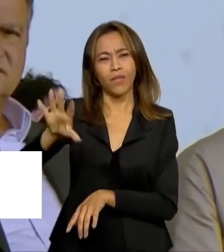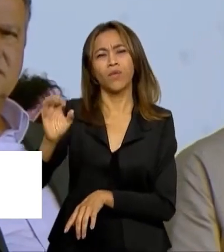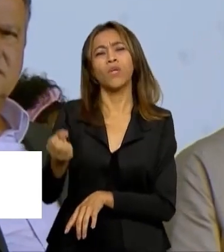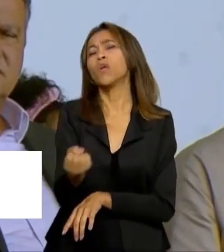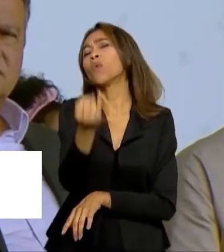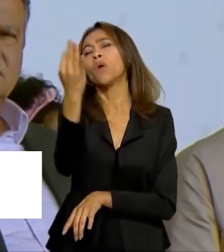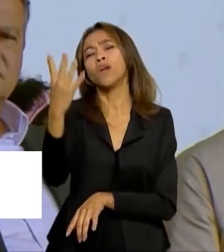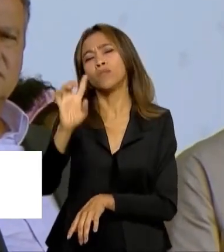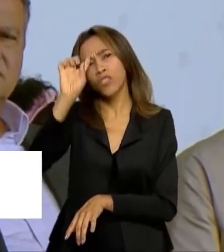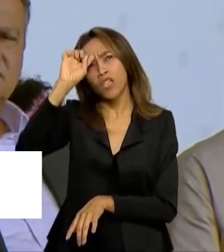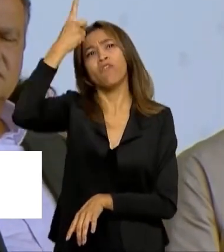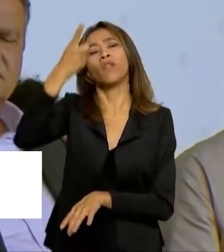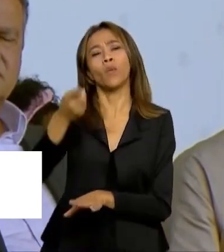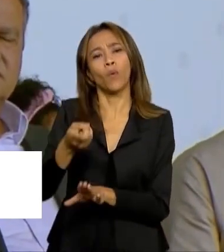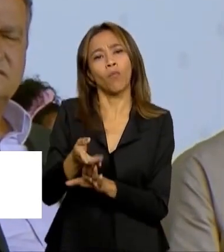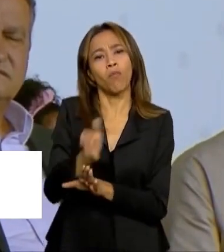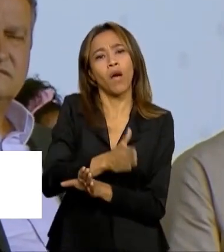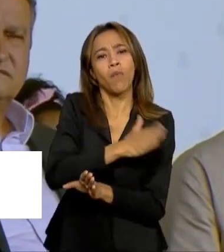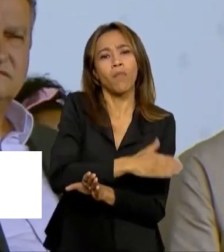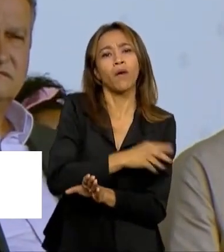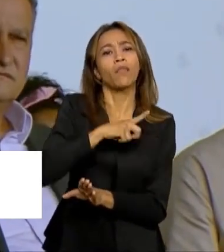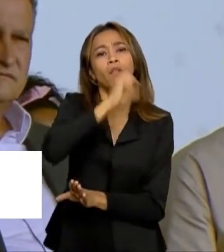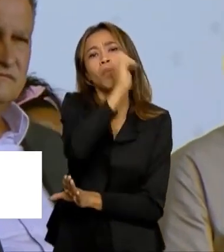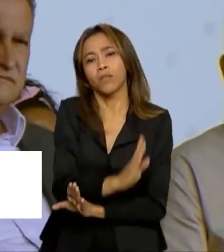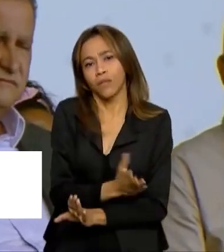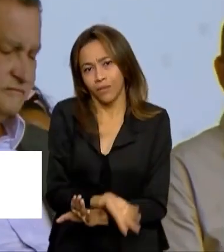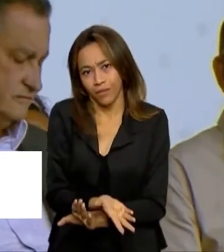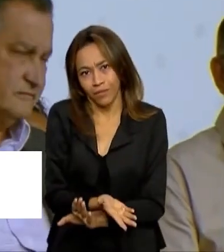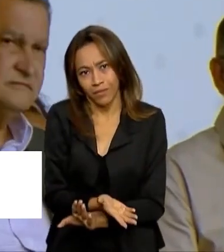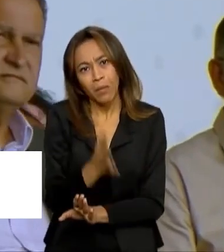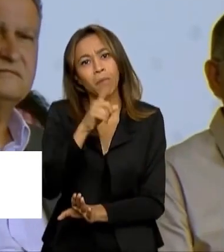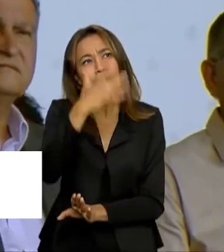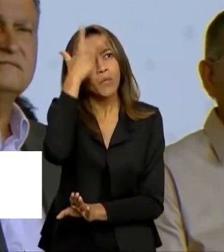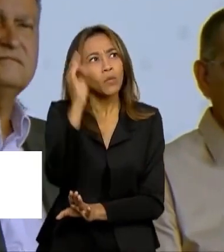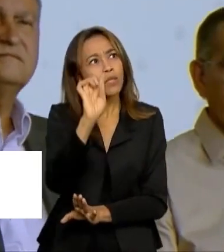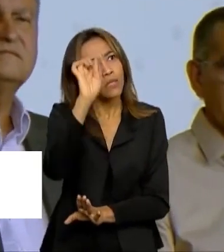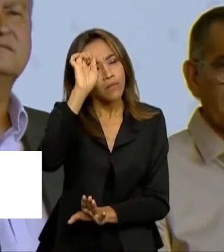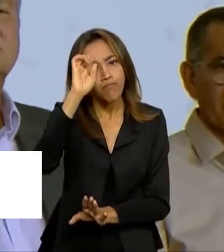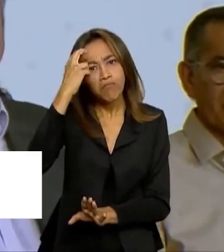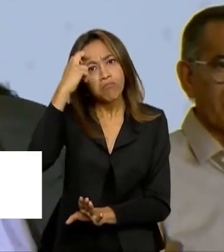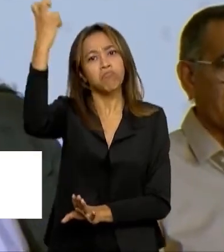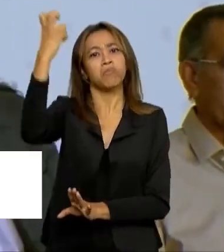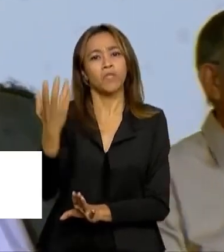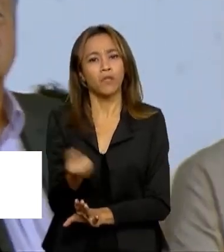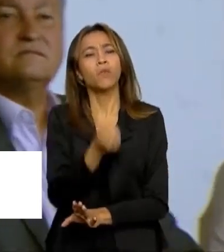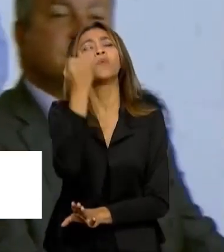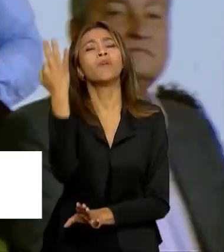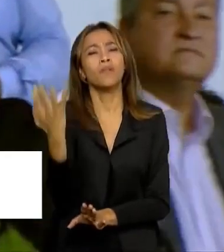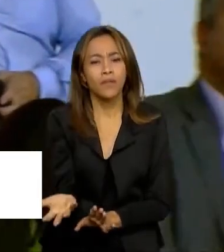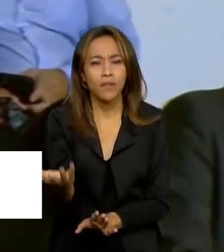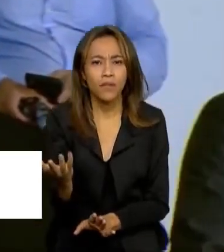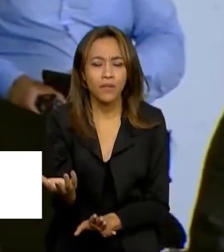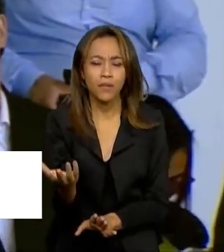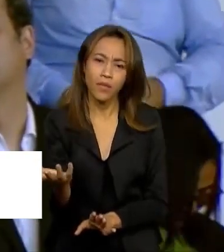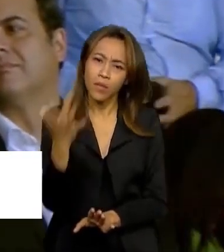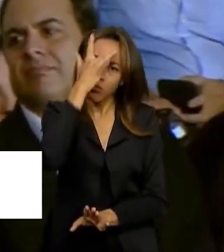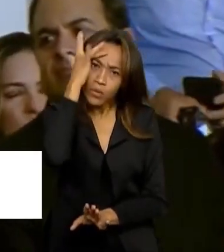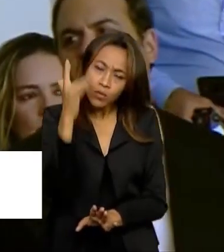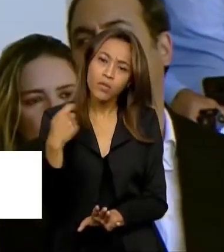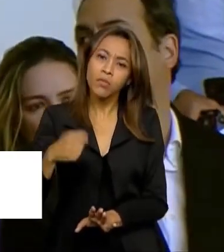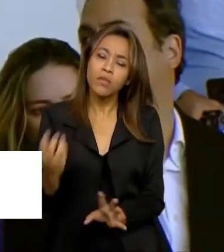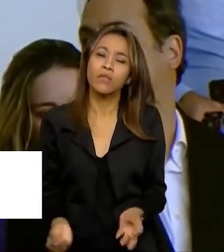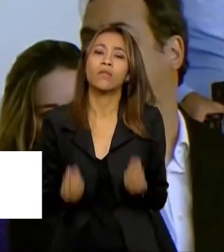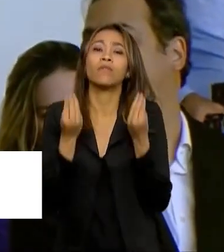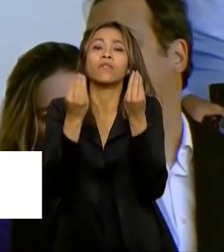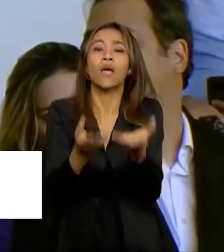nós temos no Brasil? Quantas pessoas criativas nós temos no Brasil? Quantas pessoas precisam de